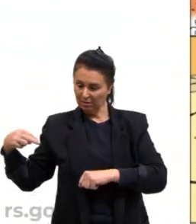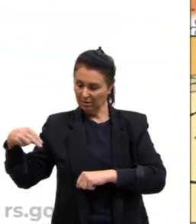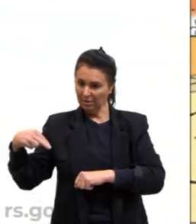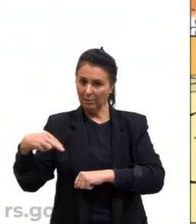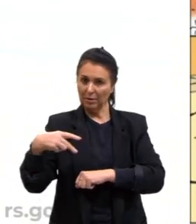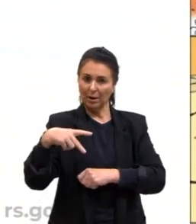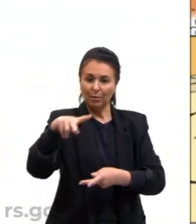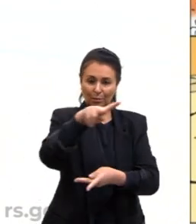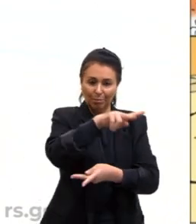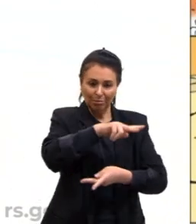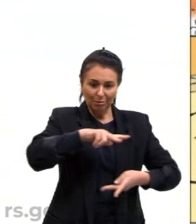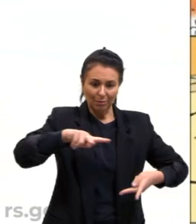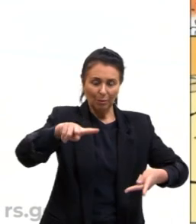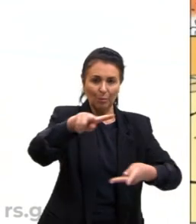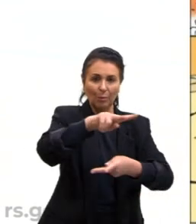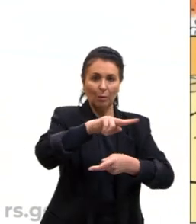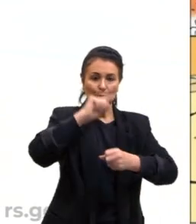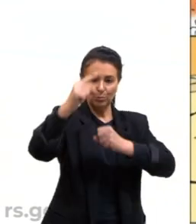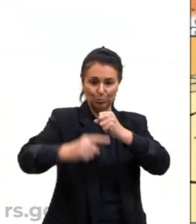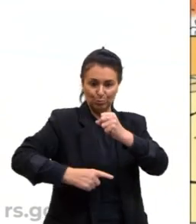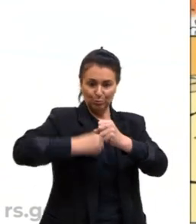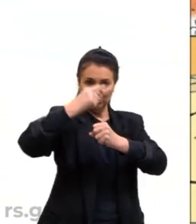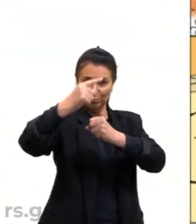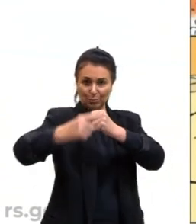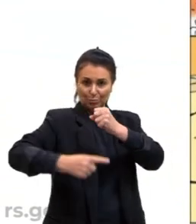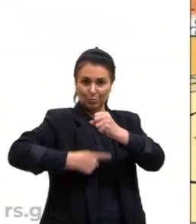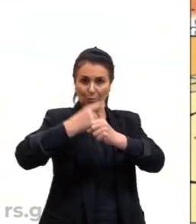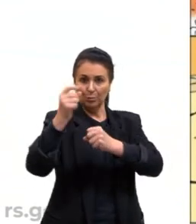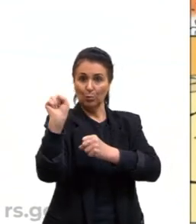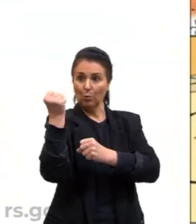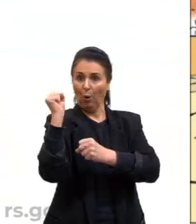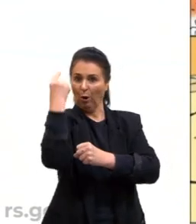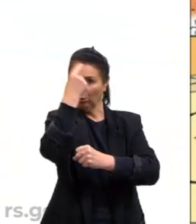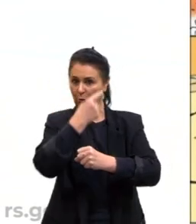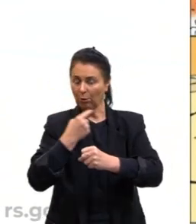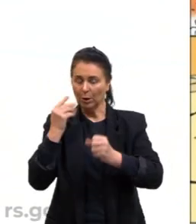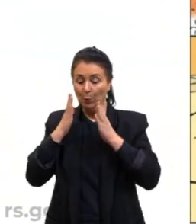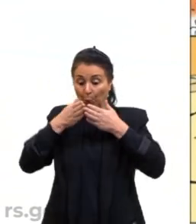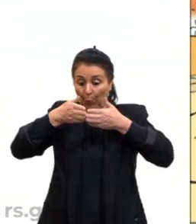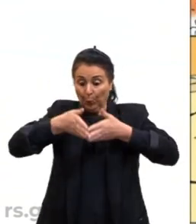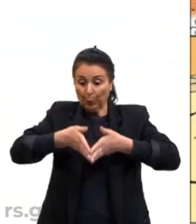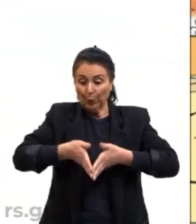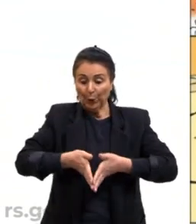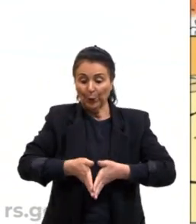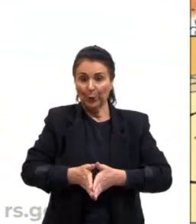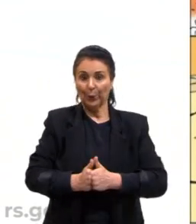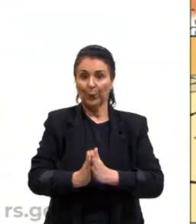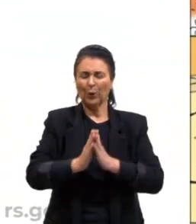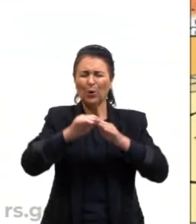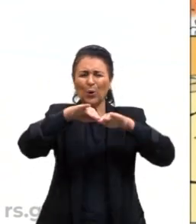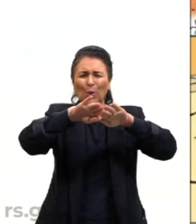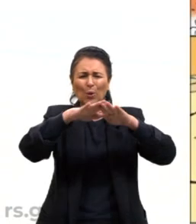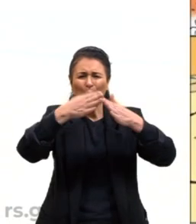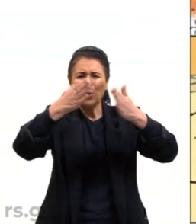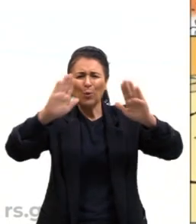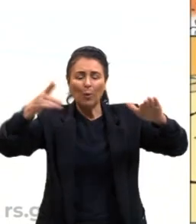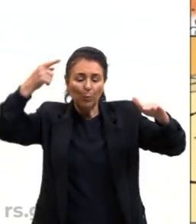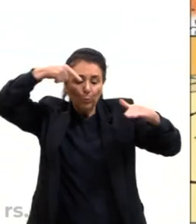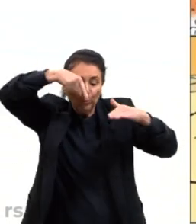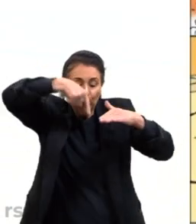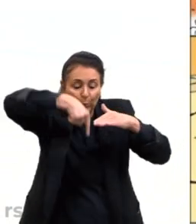Polo daria a volta ao mundo em 8 horas mergulharia no no mar mais